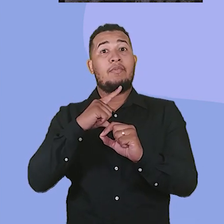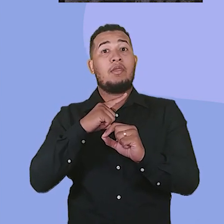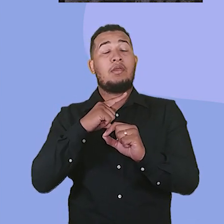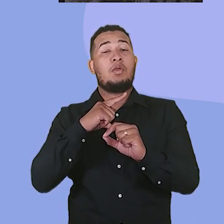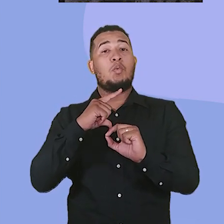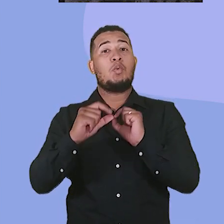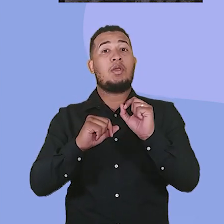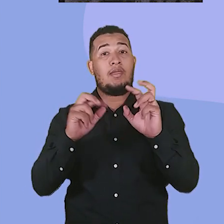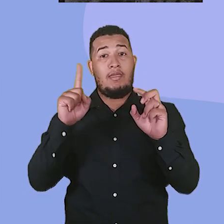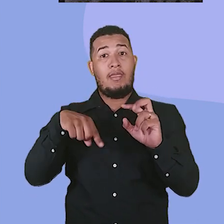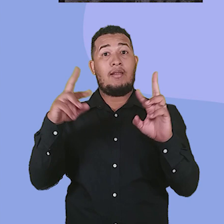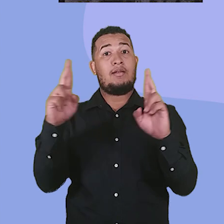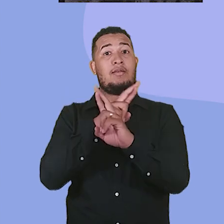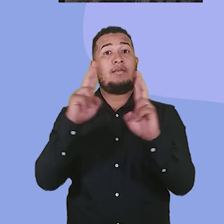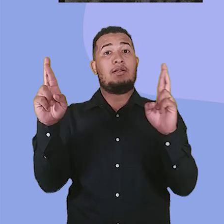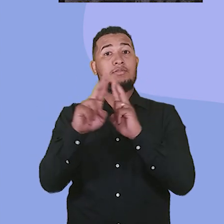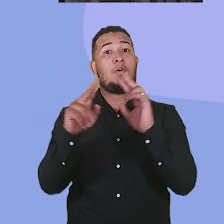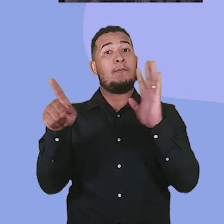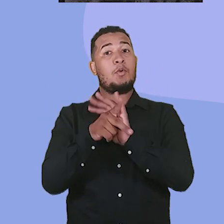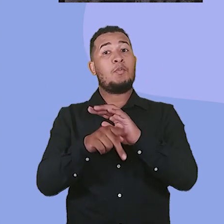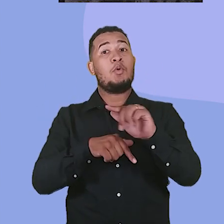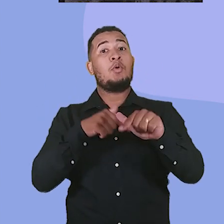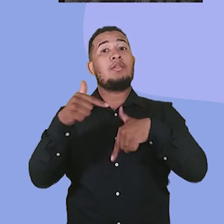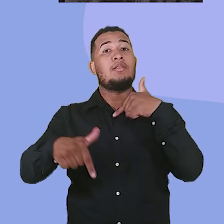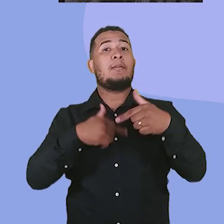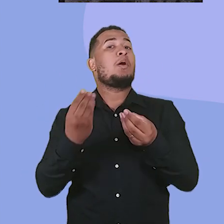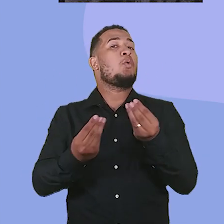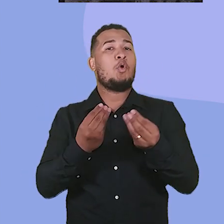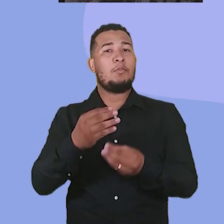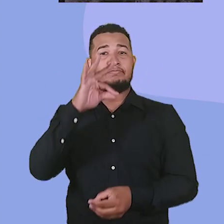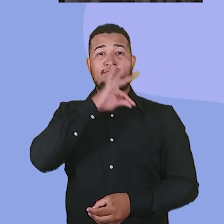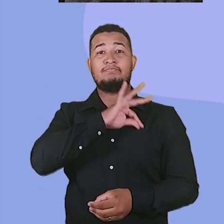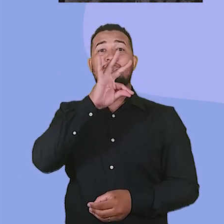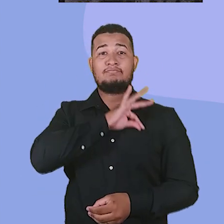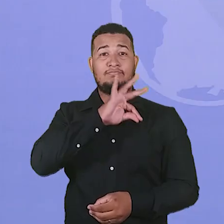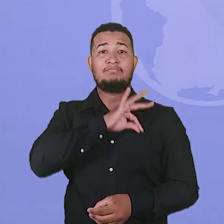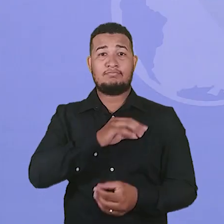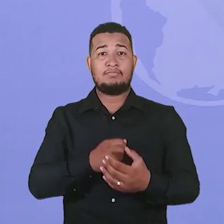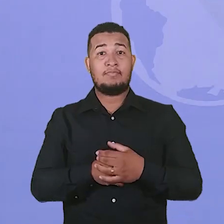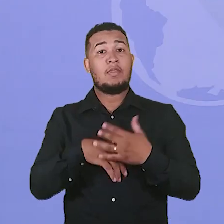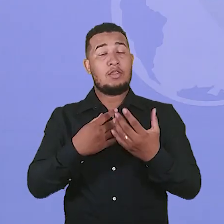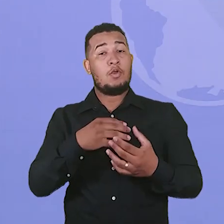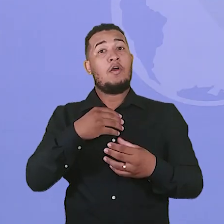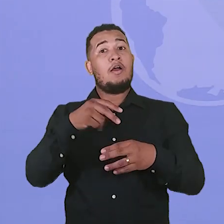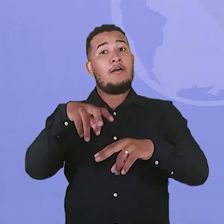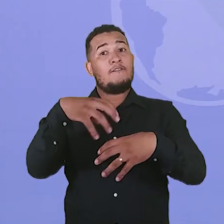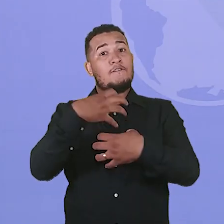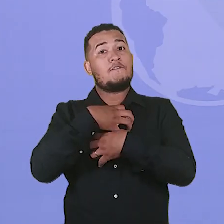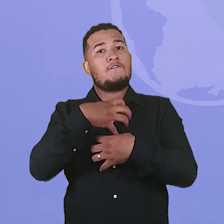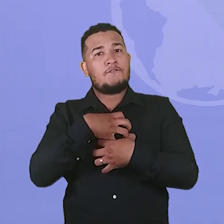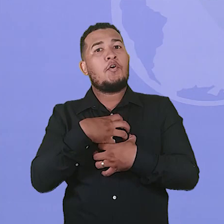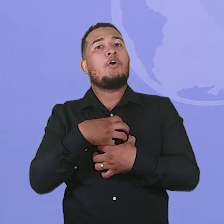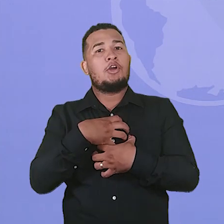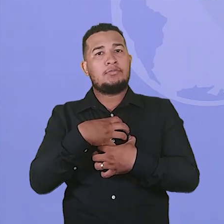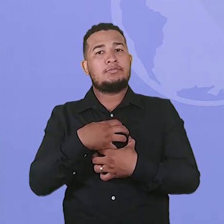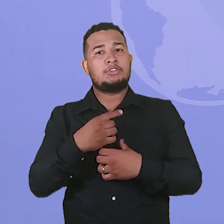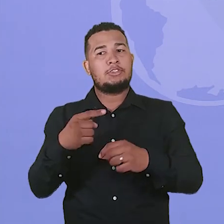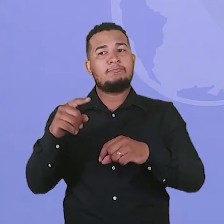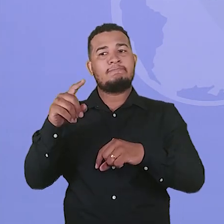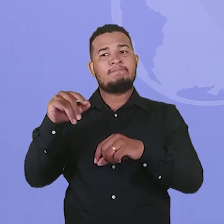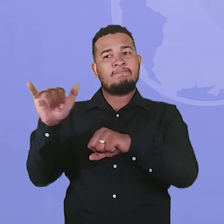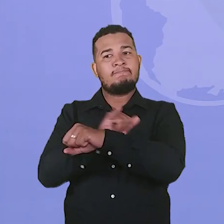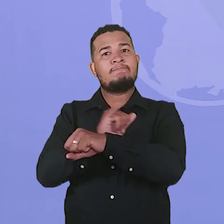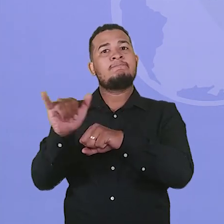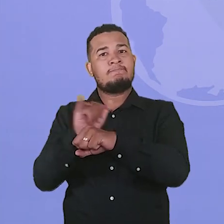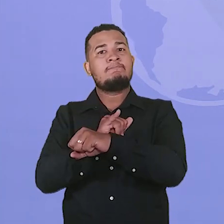é feita por uma relação de trabalho assalariado. Então, as condições de produção material